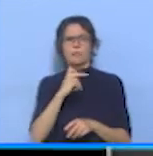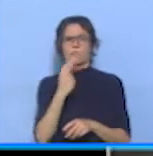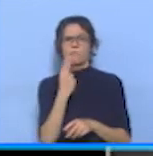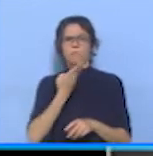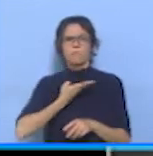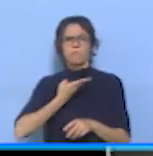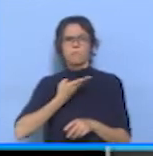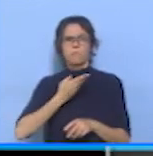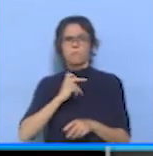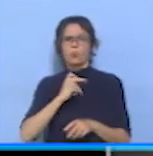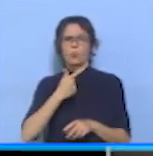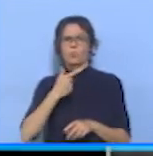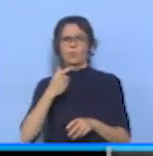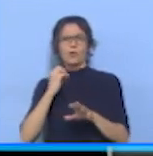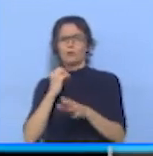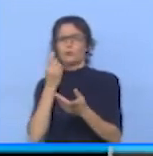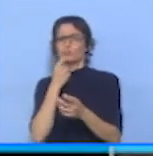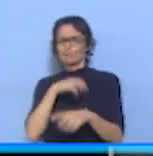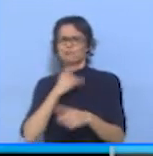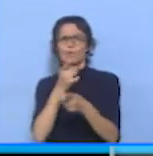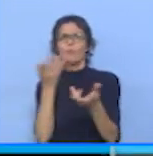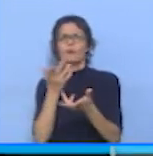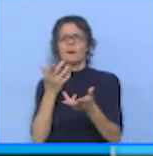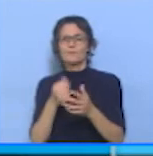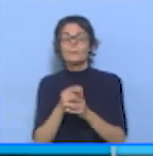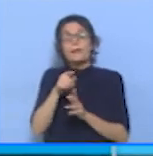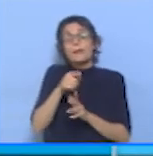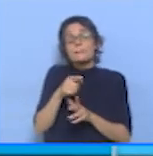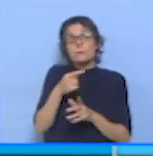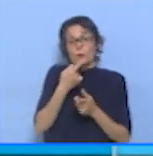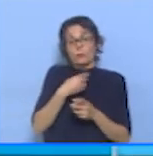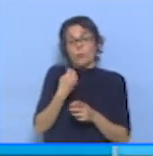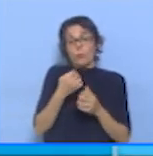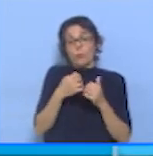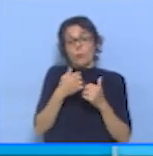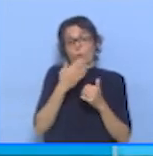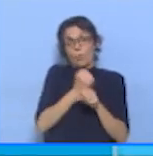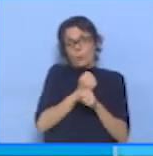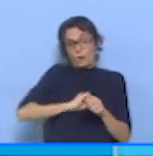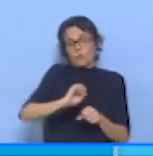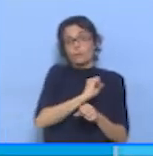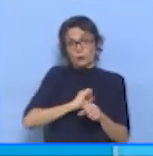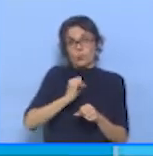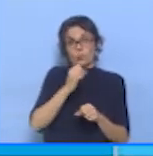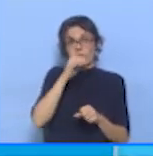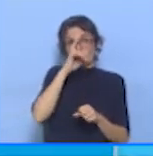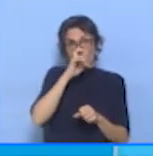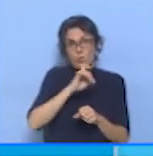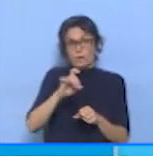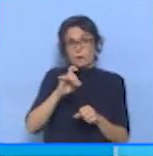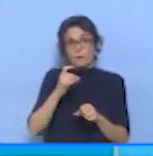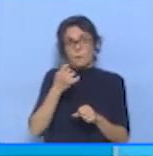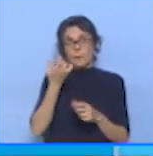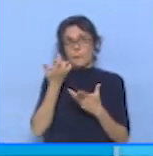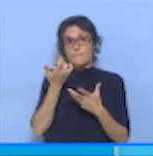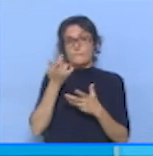coincidentes. E o nosso papel é recordar exatamente a importância da ecologia integral